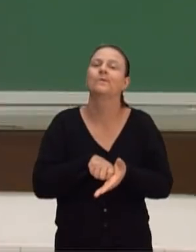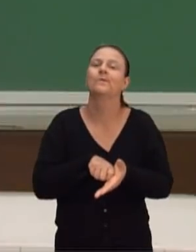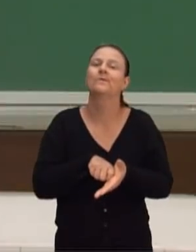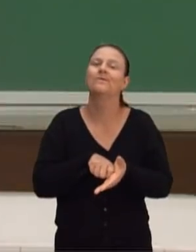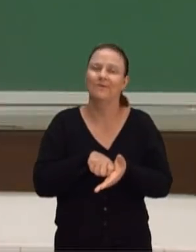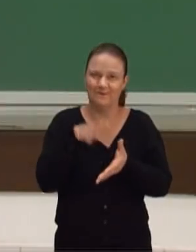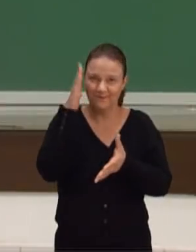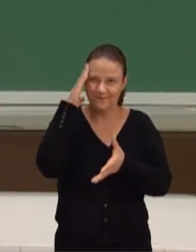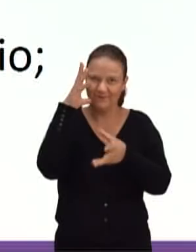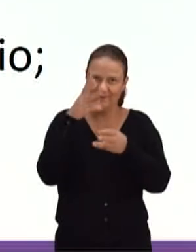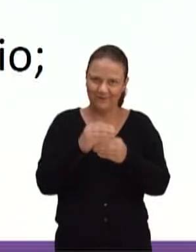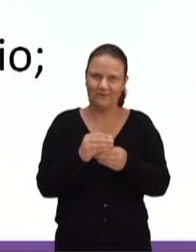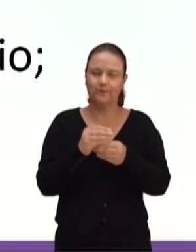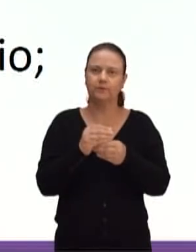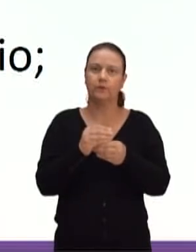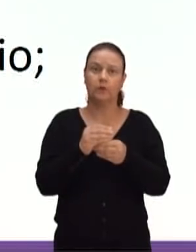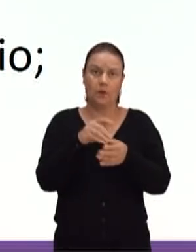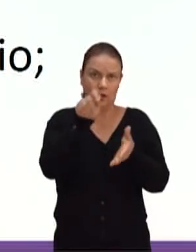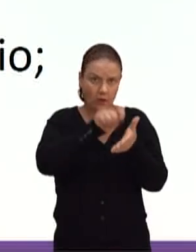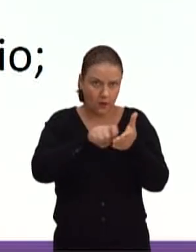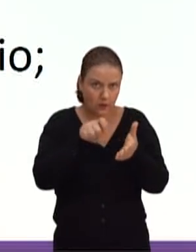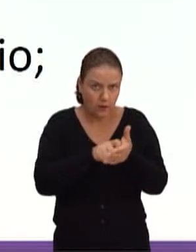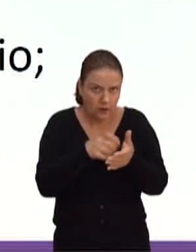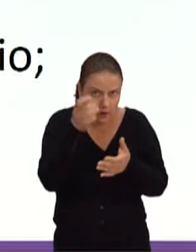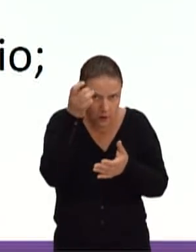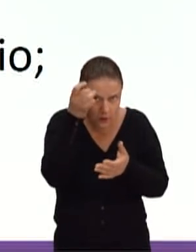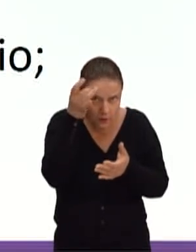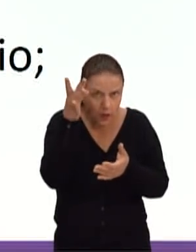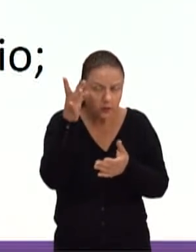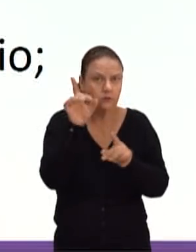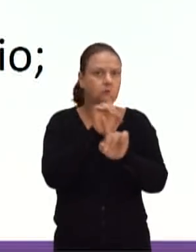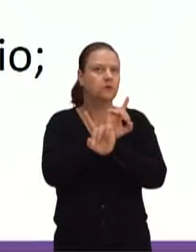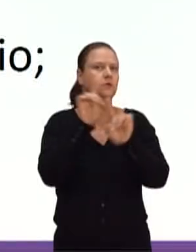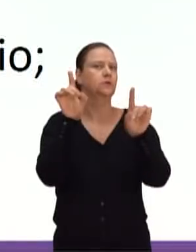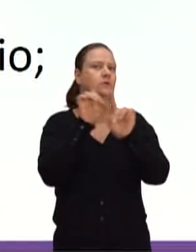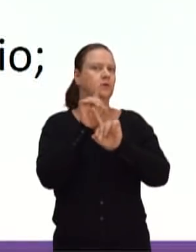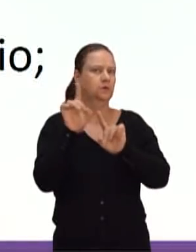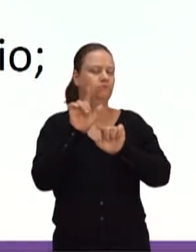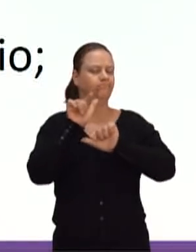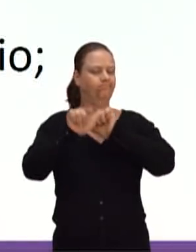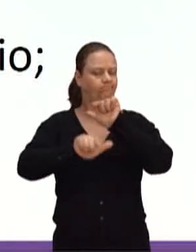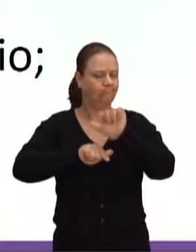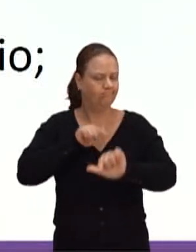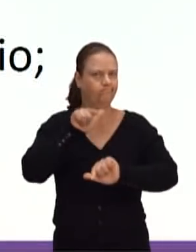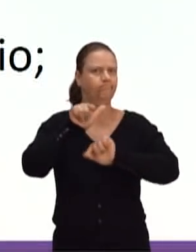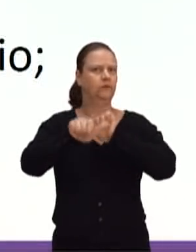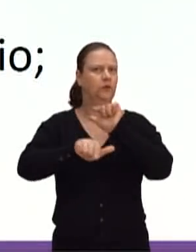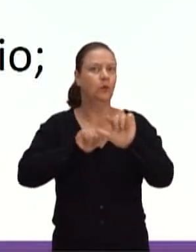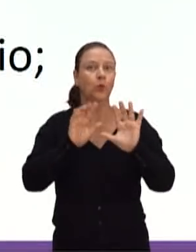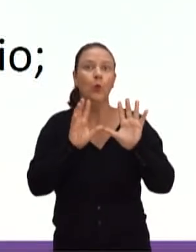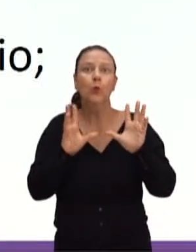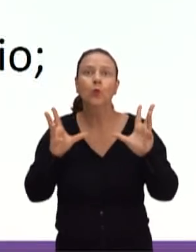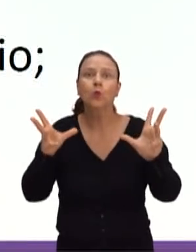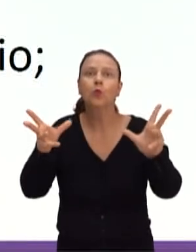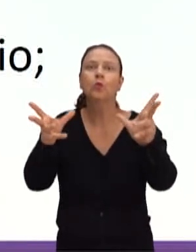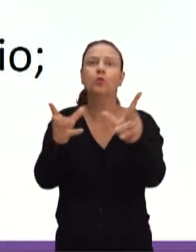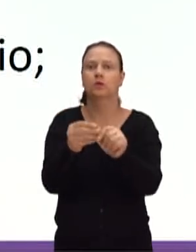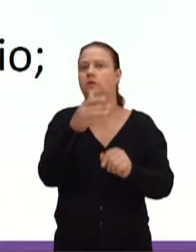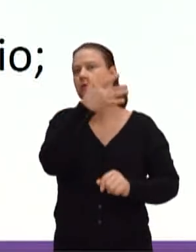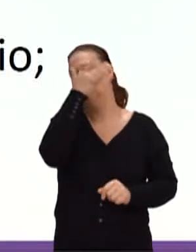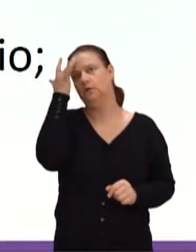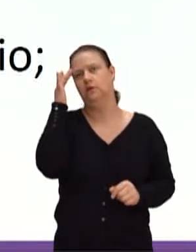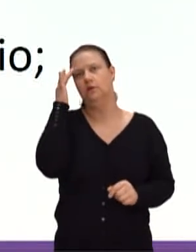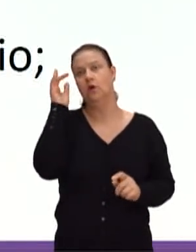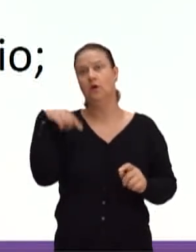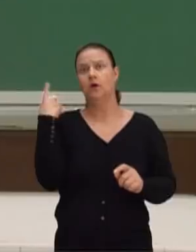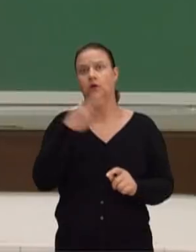Compreendermos que escrever não é tarefa fácil. Pelo contrário, é trabalho difícil para todos nós. Precisamos insistir para